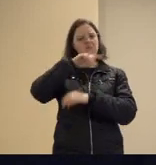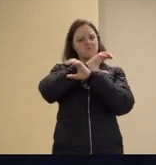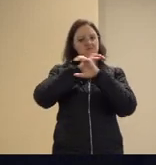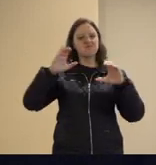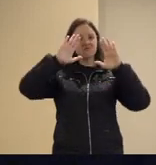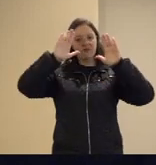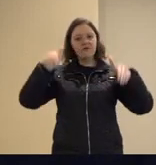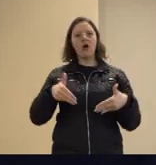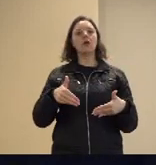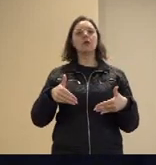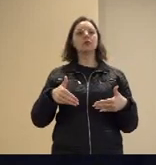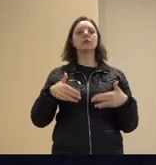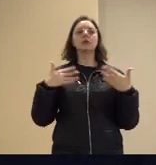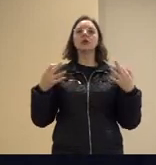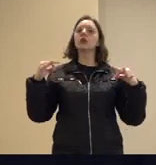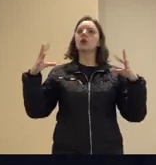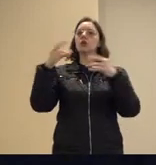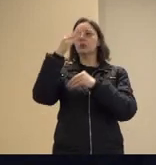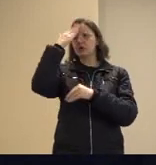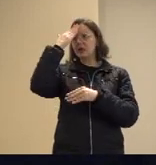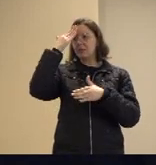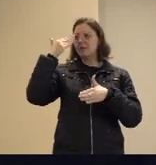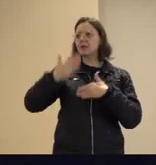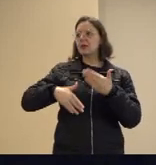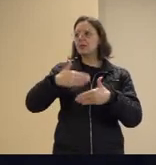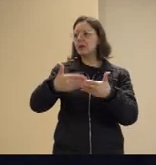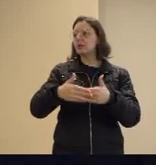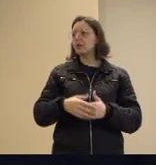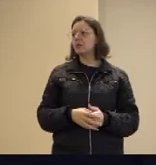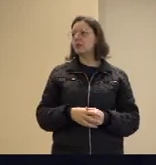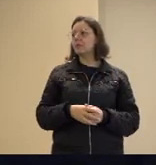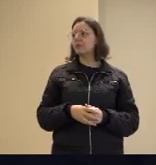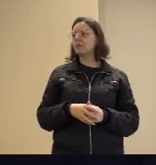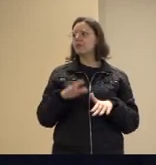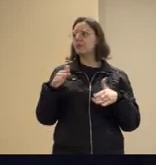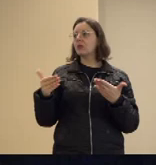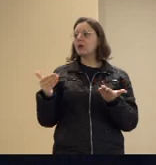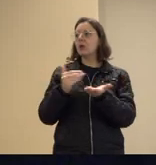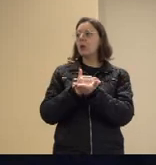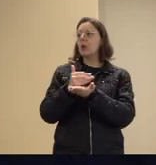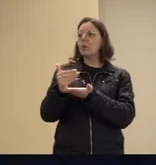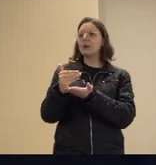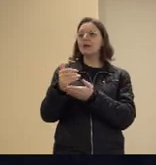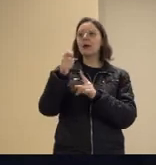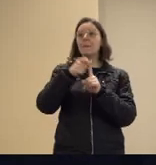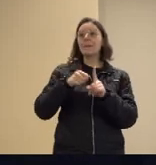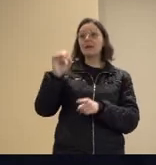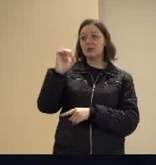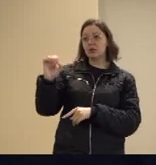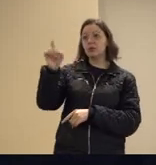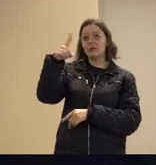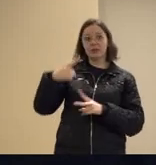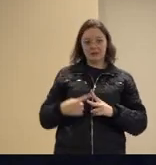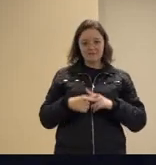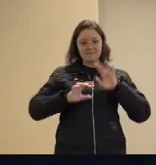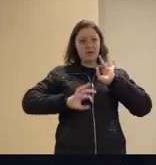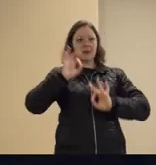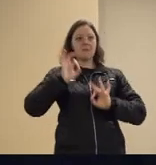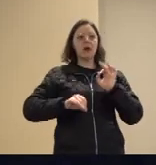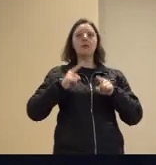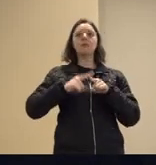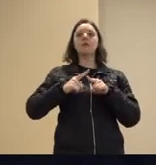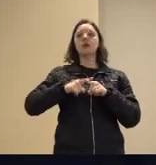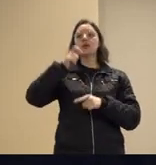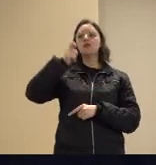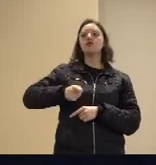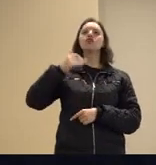Portanto, todo mundo sabe o que fazer até lá. Quando começar a se aproximar outubro, se preparem, porque os juízes